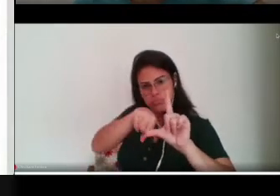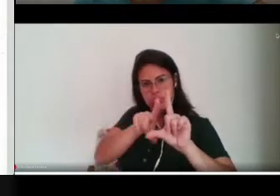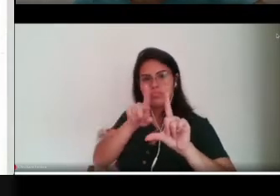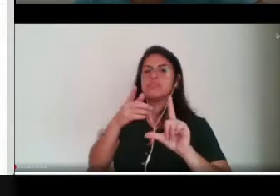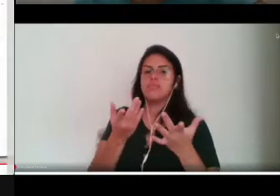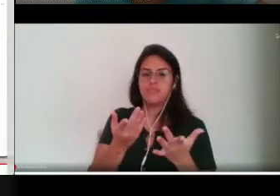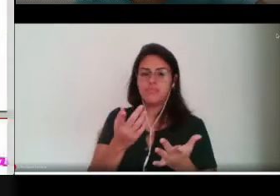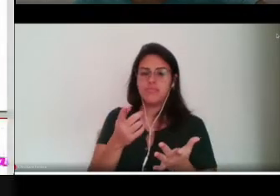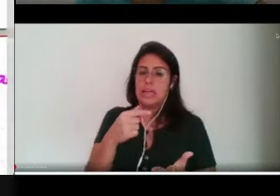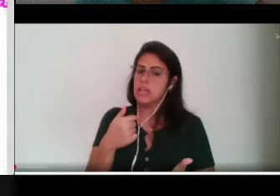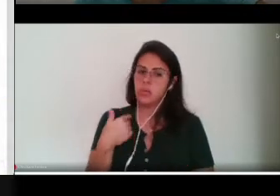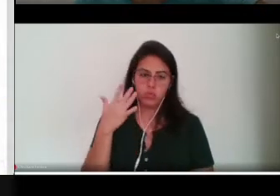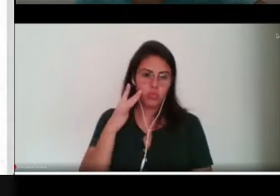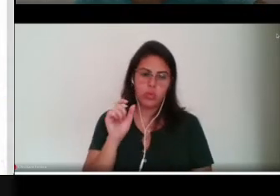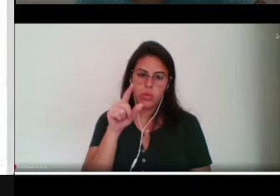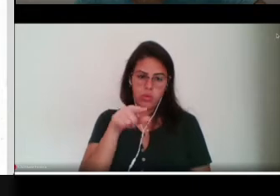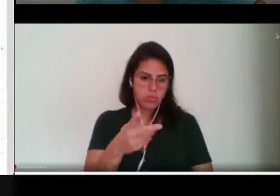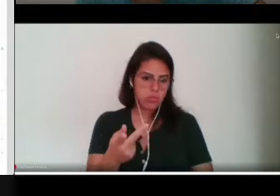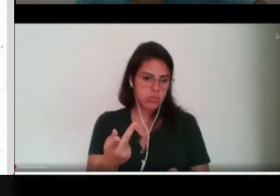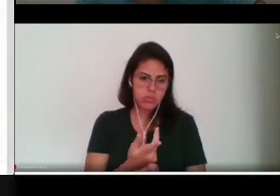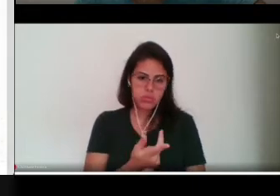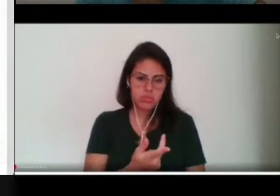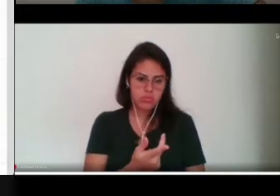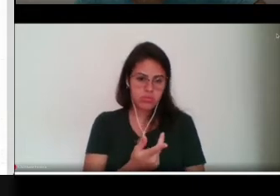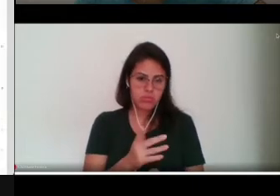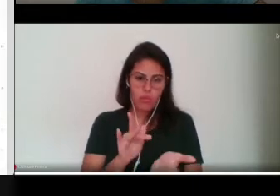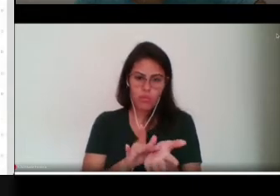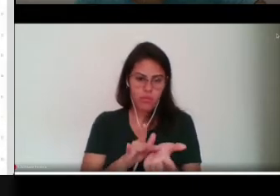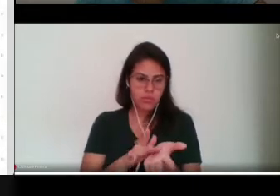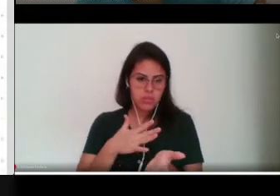Tá difícil. Mas vai dar certo.